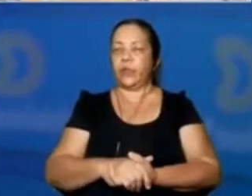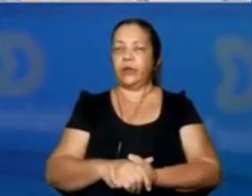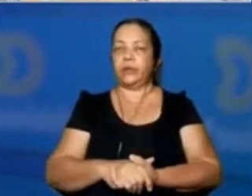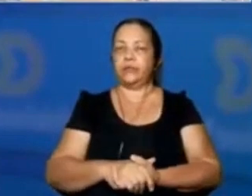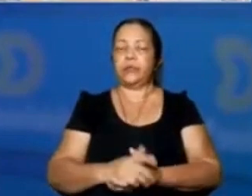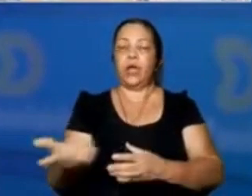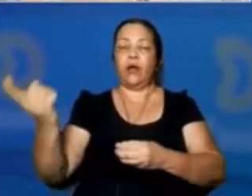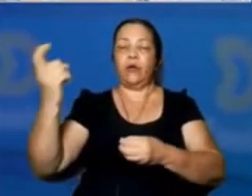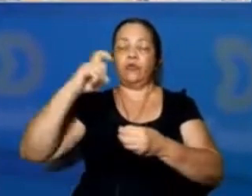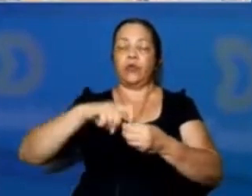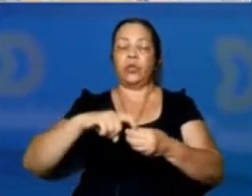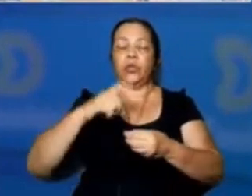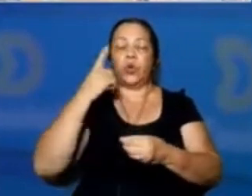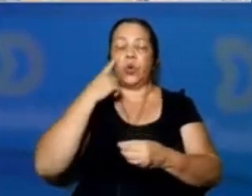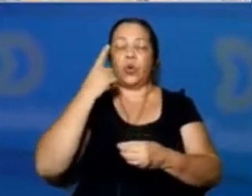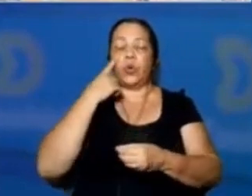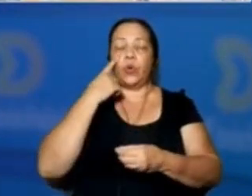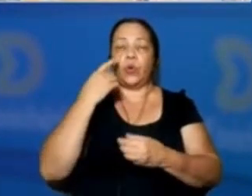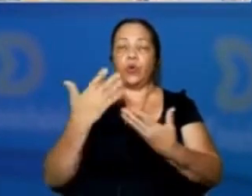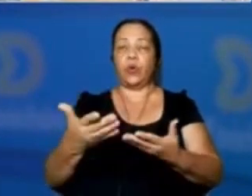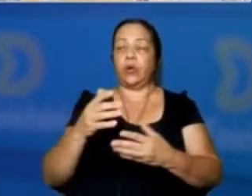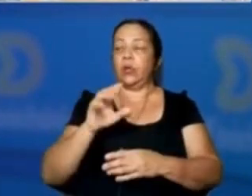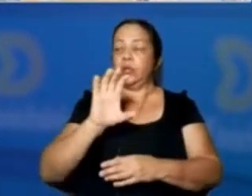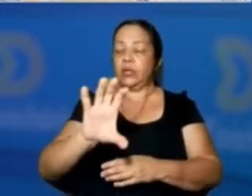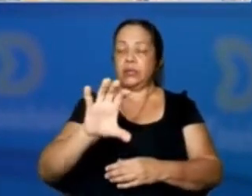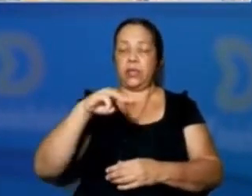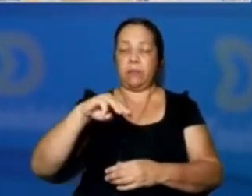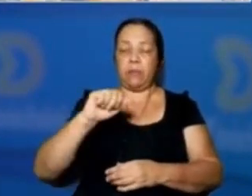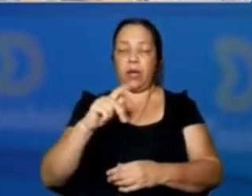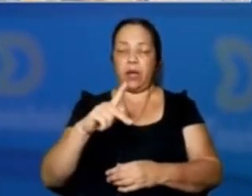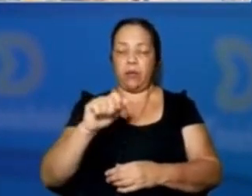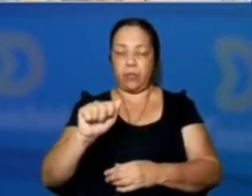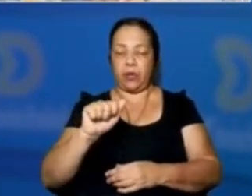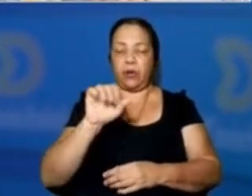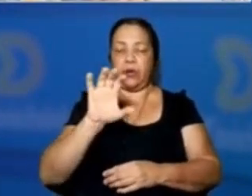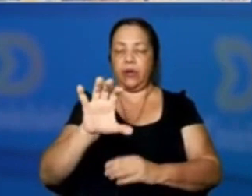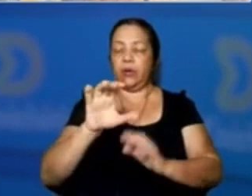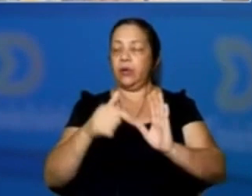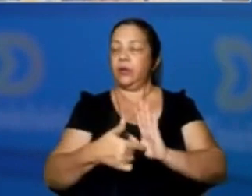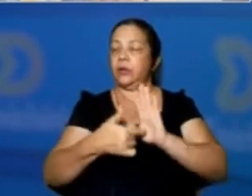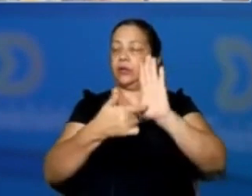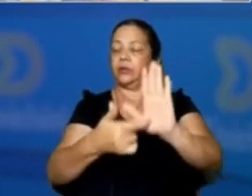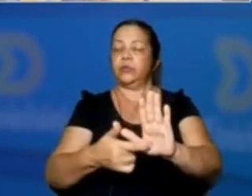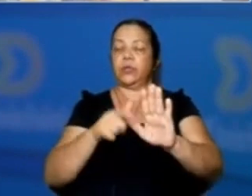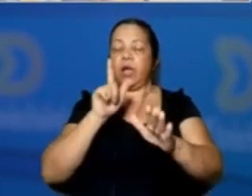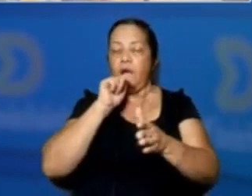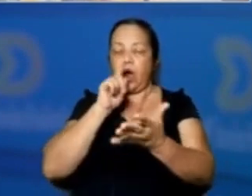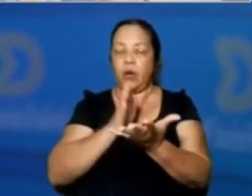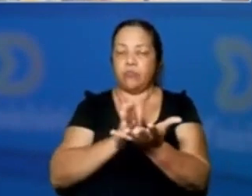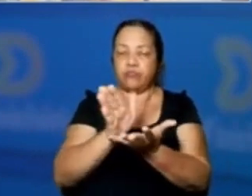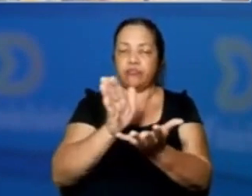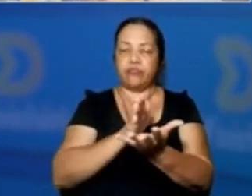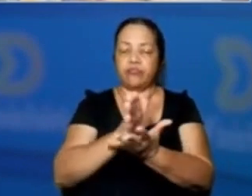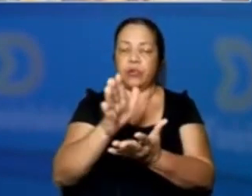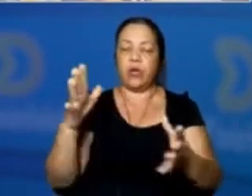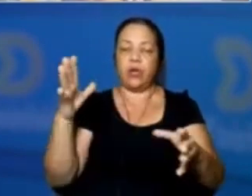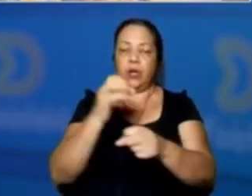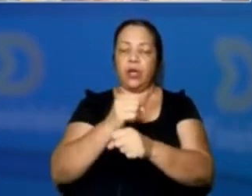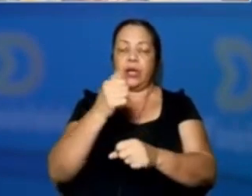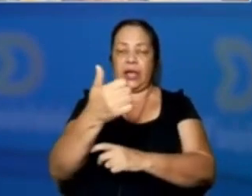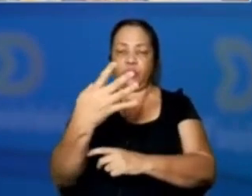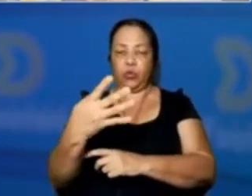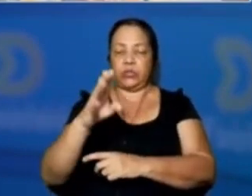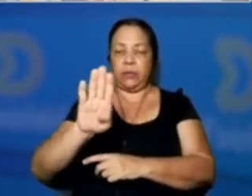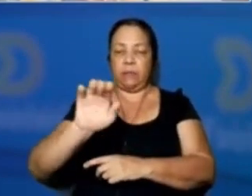voltando aqui agora, então, aqui nesse mapa, né, onde a gente tem aí as otobacias, as 14 otobacias, e